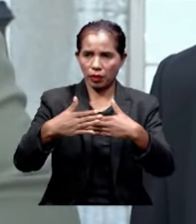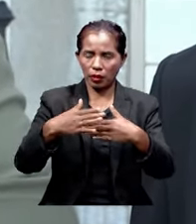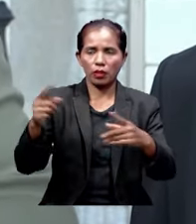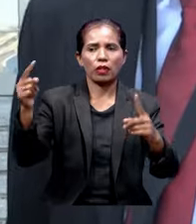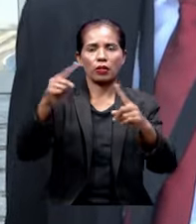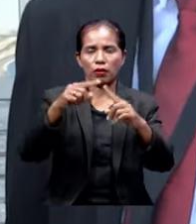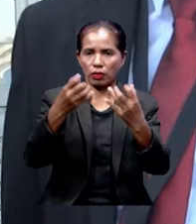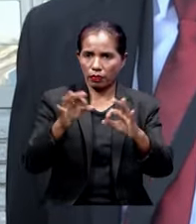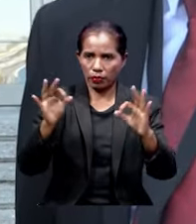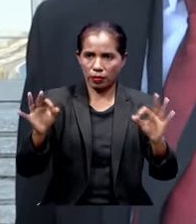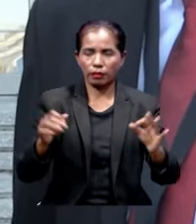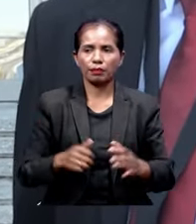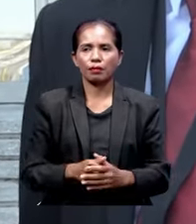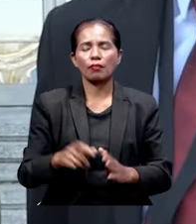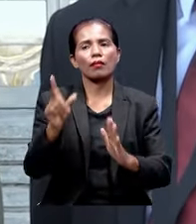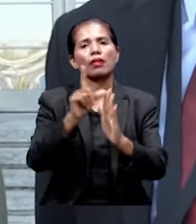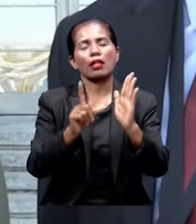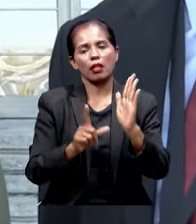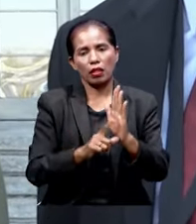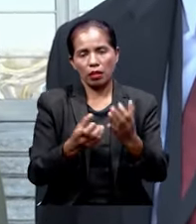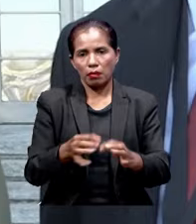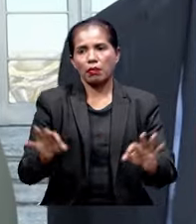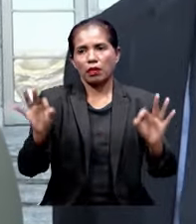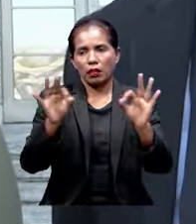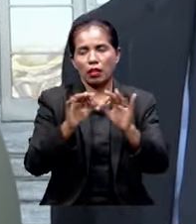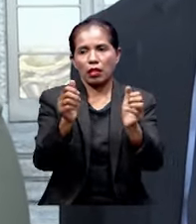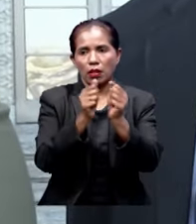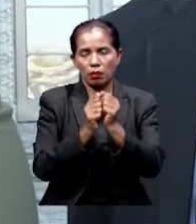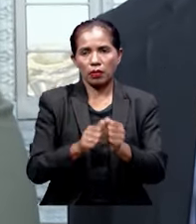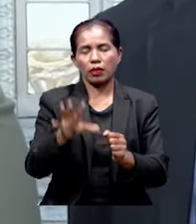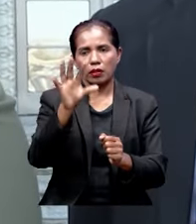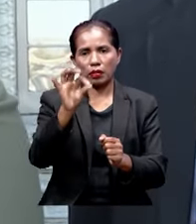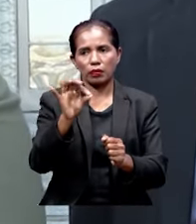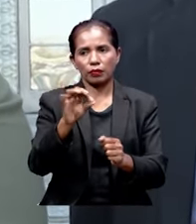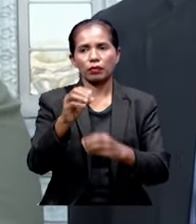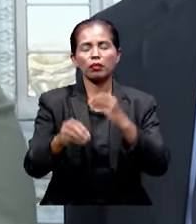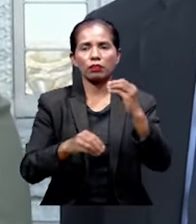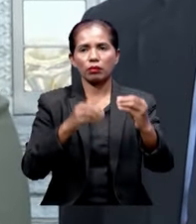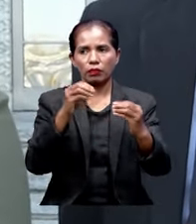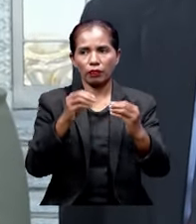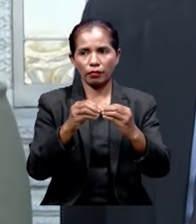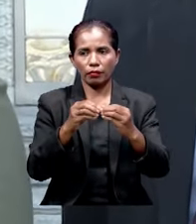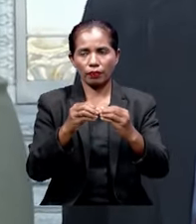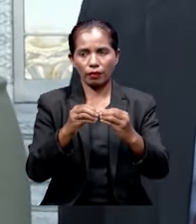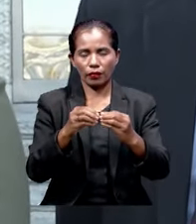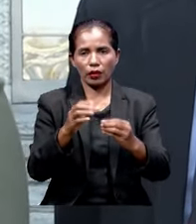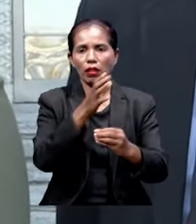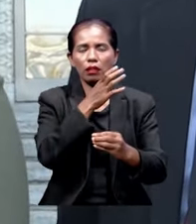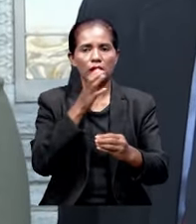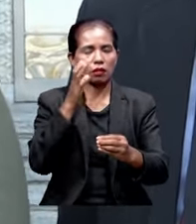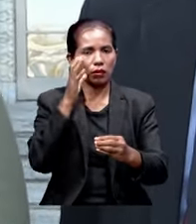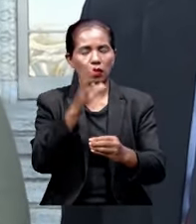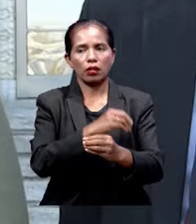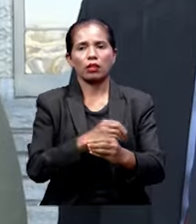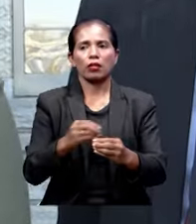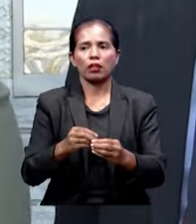nian rohan. Decretos de lei, principalmente, hamutuxia, relaciona ho área agricultura, área